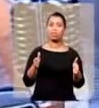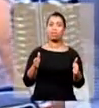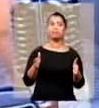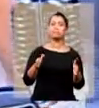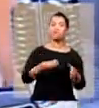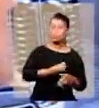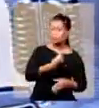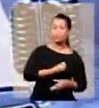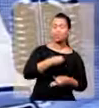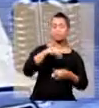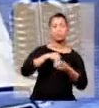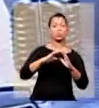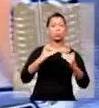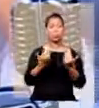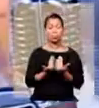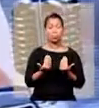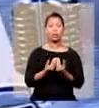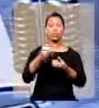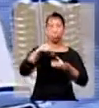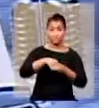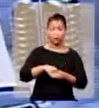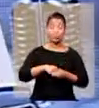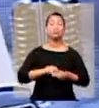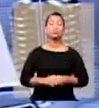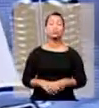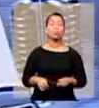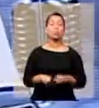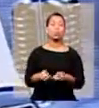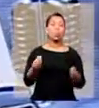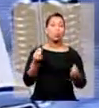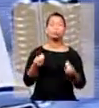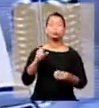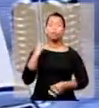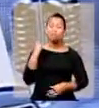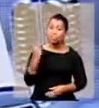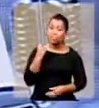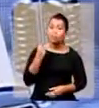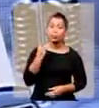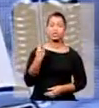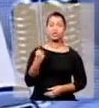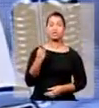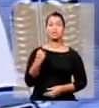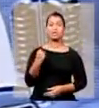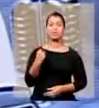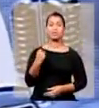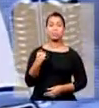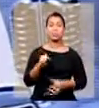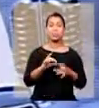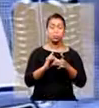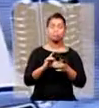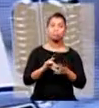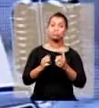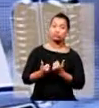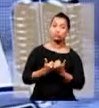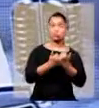de fortalecimento desses vínculos, dessa rede de apoio, né? Nós estamos com uma parceria muito interessante.